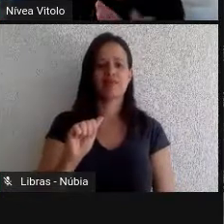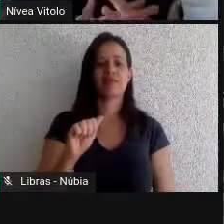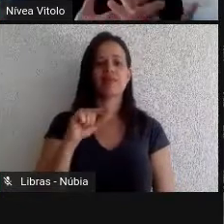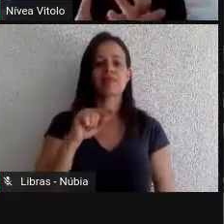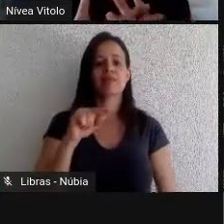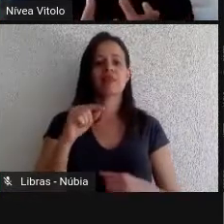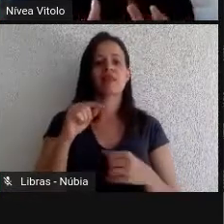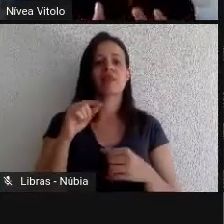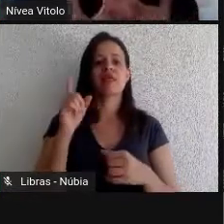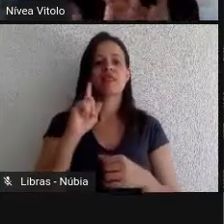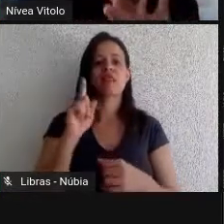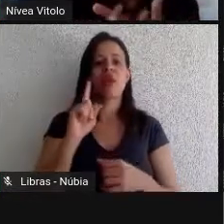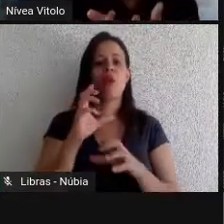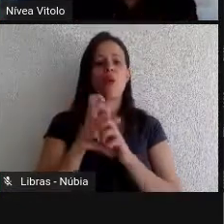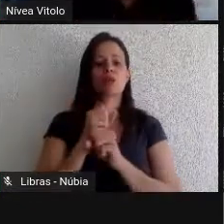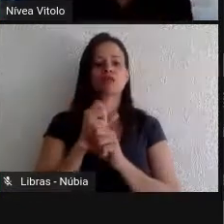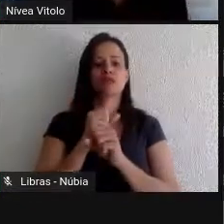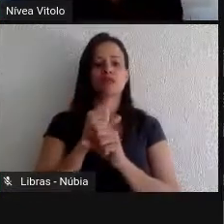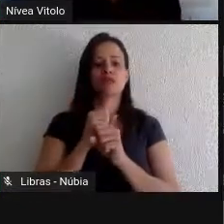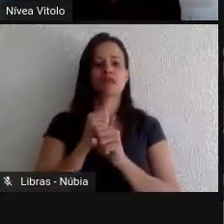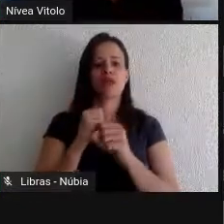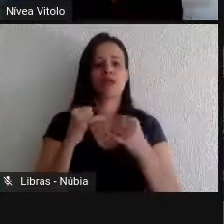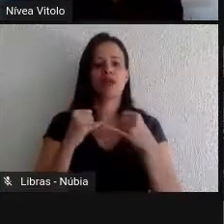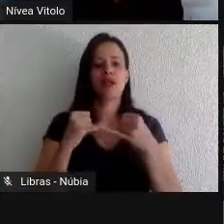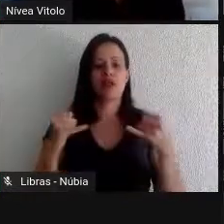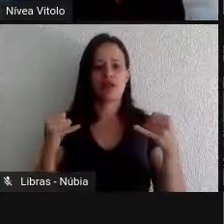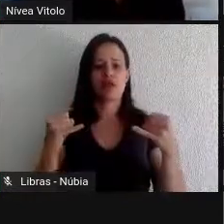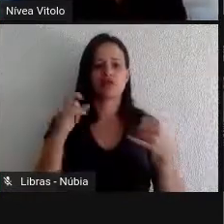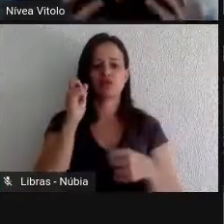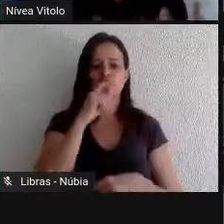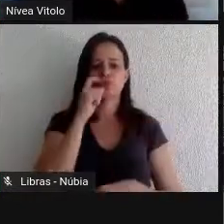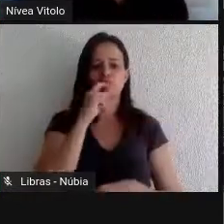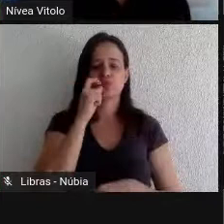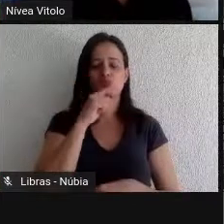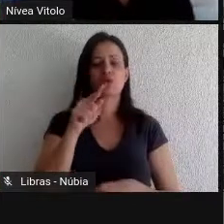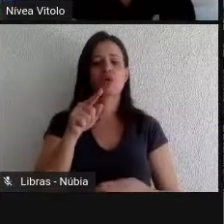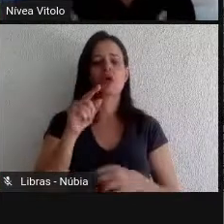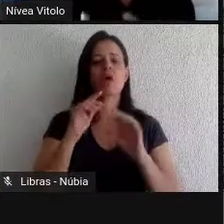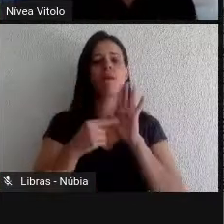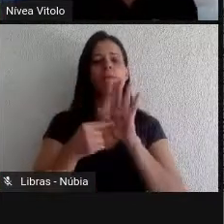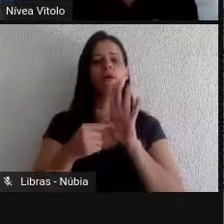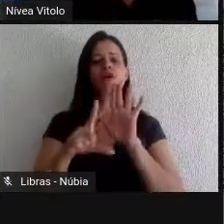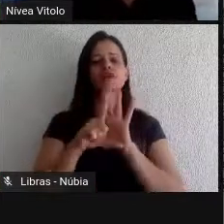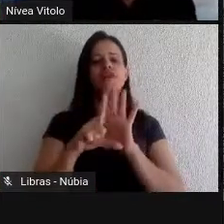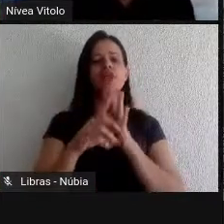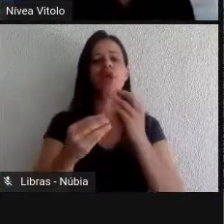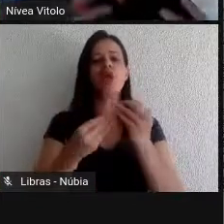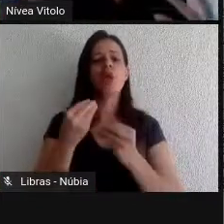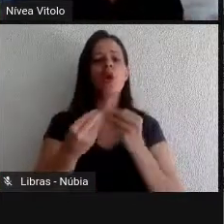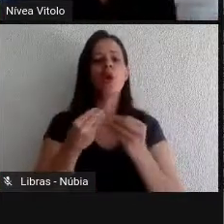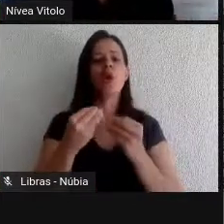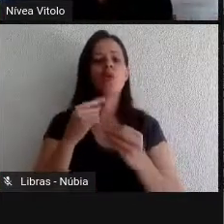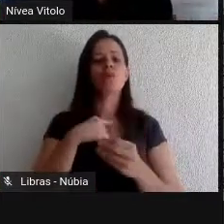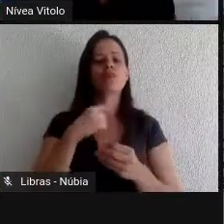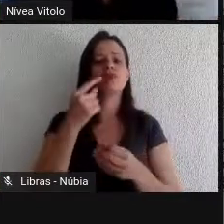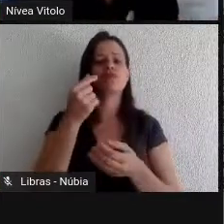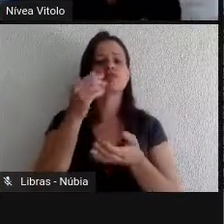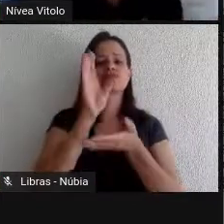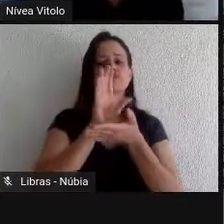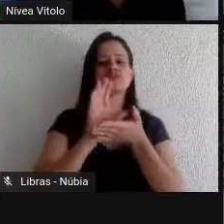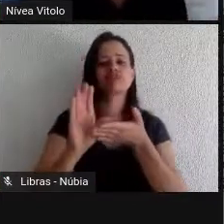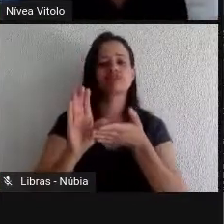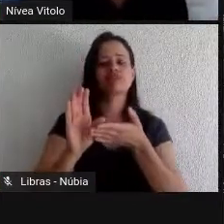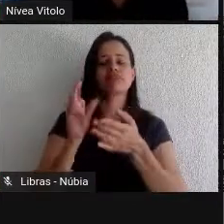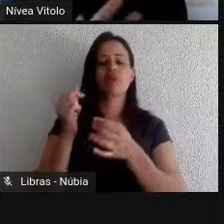ou seja, eu desconsiderei aqui os projetos de lei do Congresso Nacional que tratam apenas de créditos orçamentários, porque eles não tratam